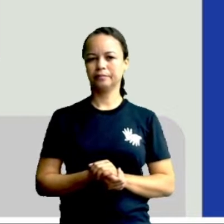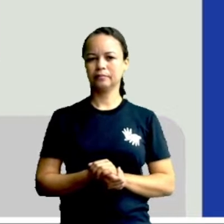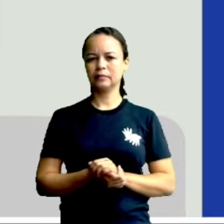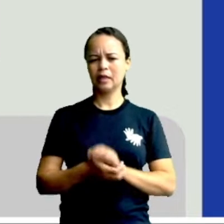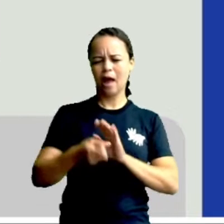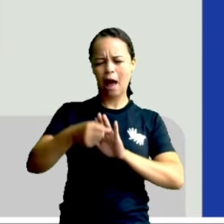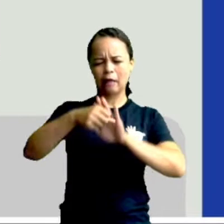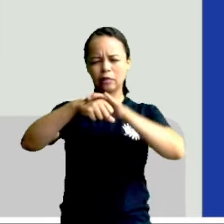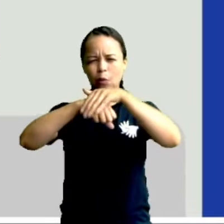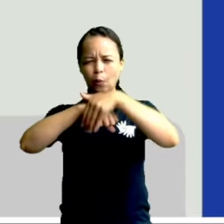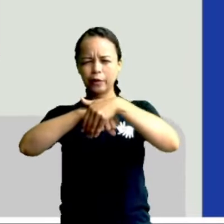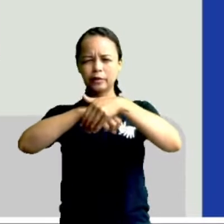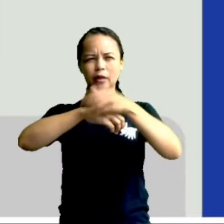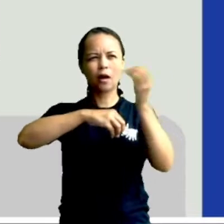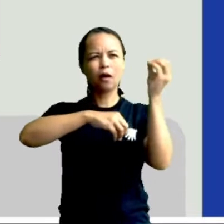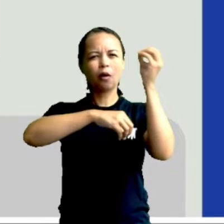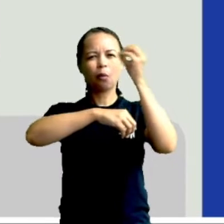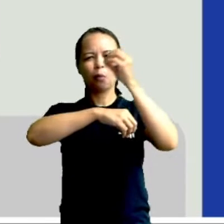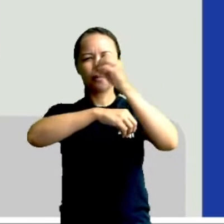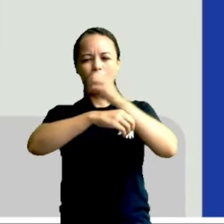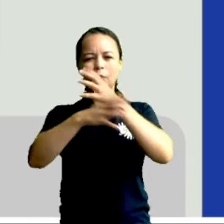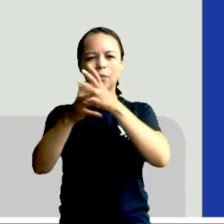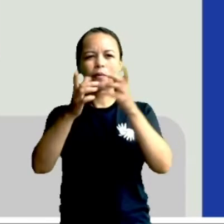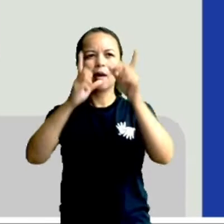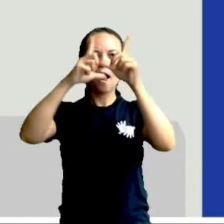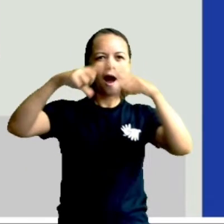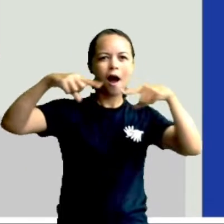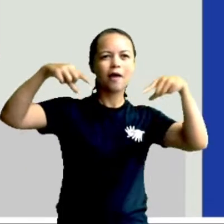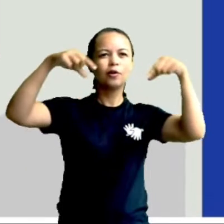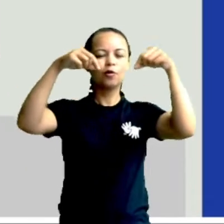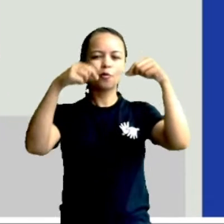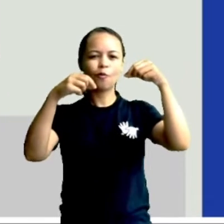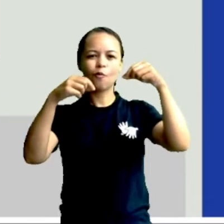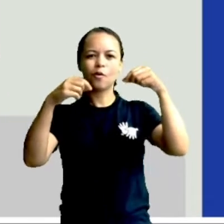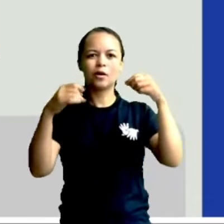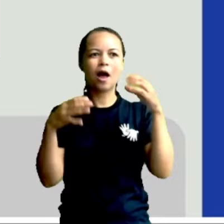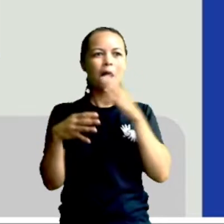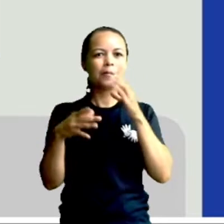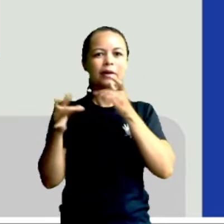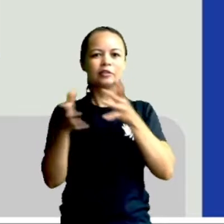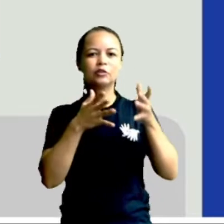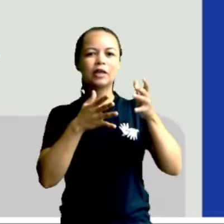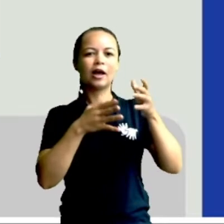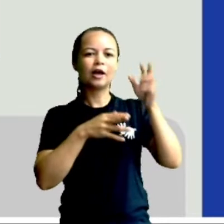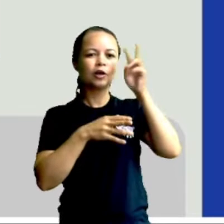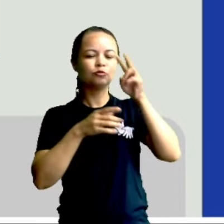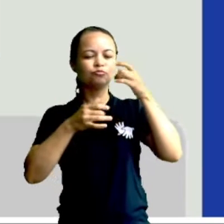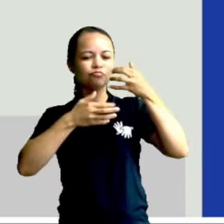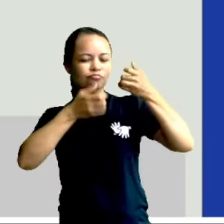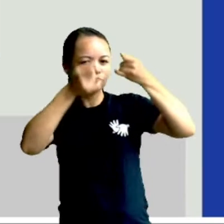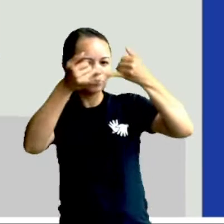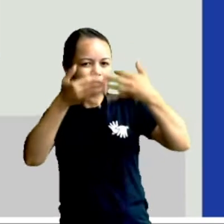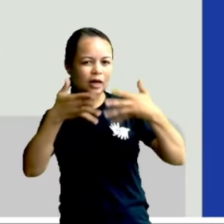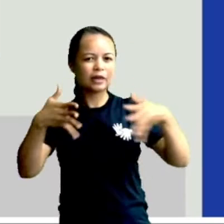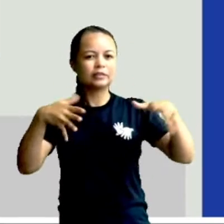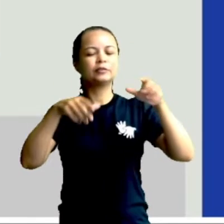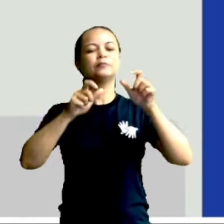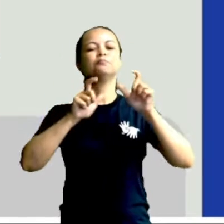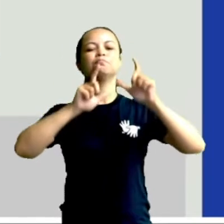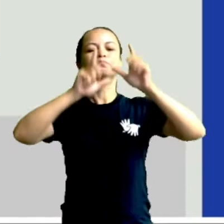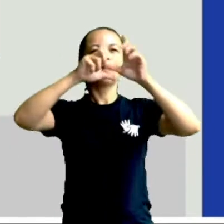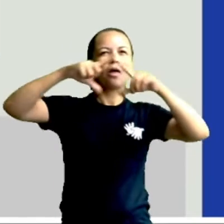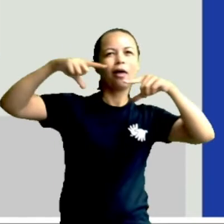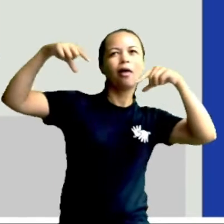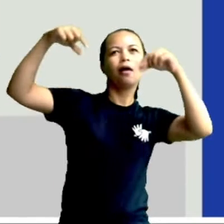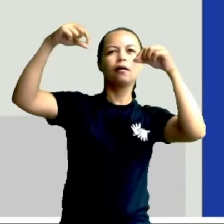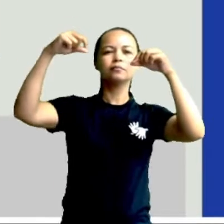a lua se apressa para contar histórias. Ela está sempre pronta. O sol